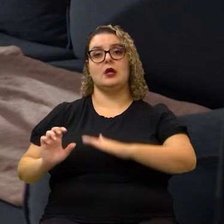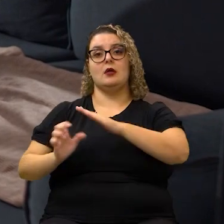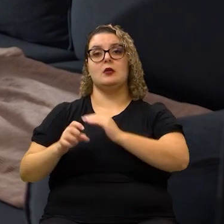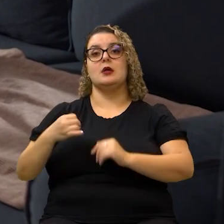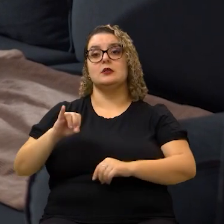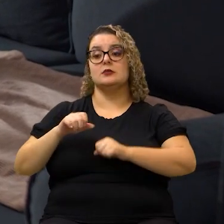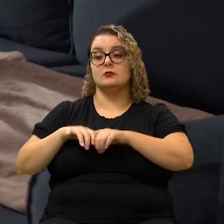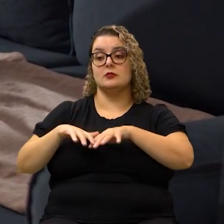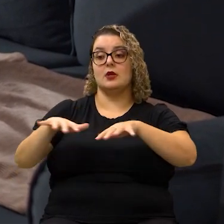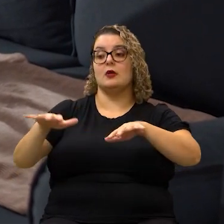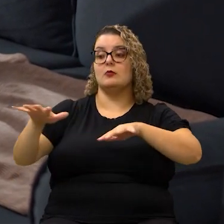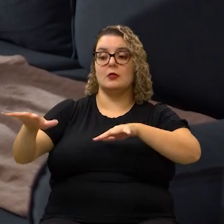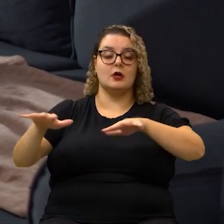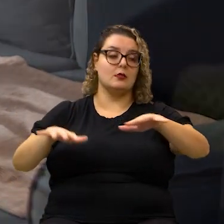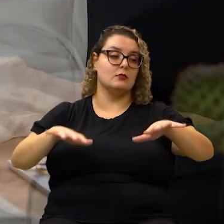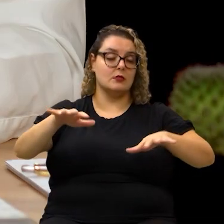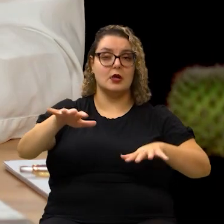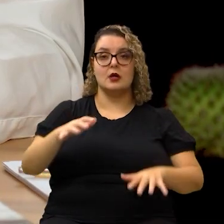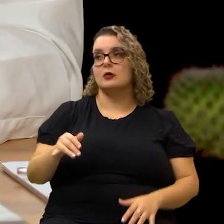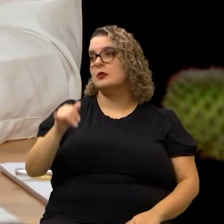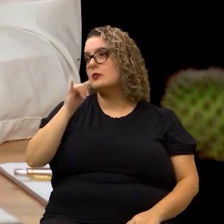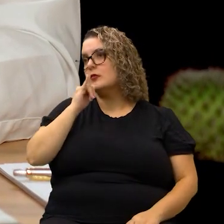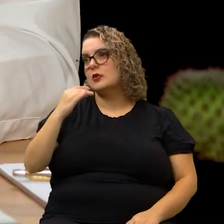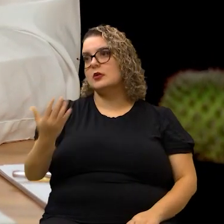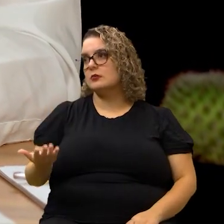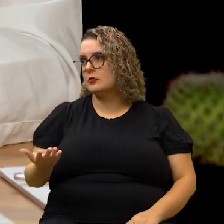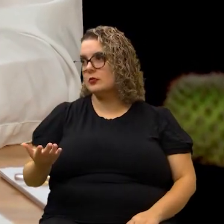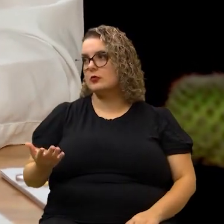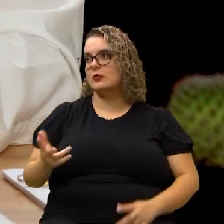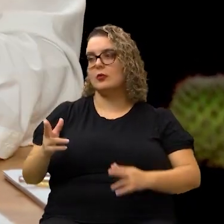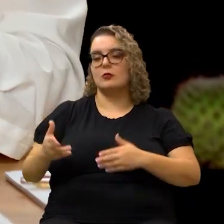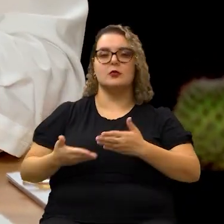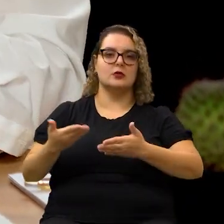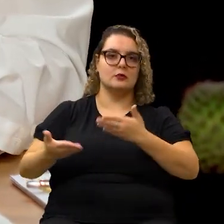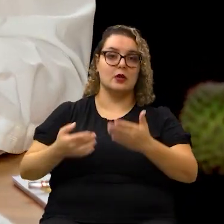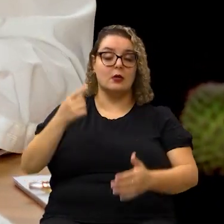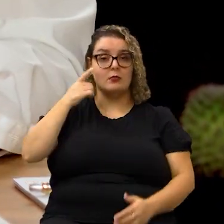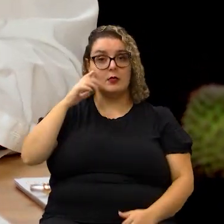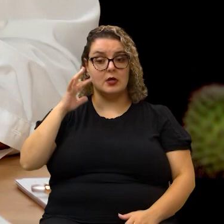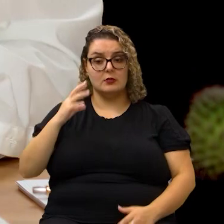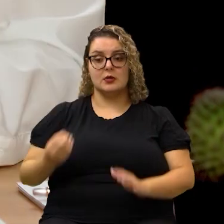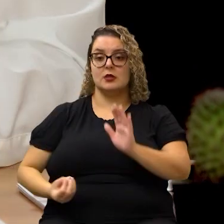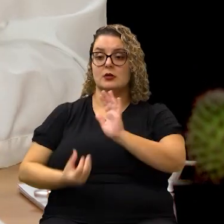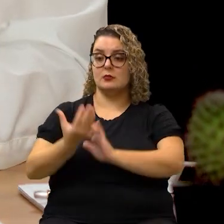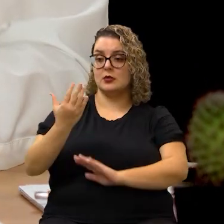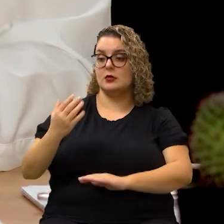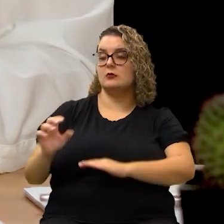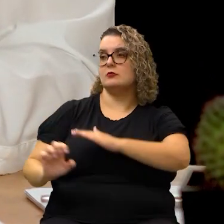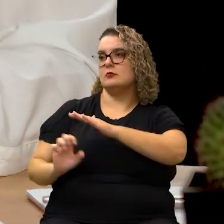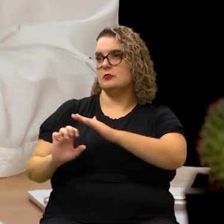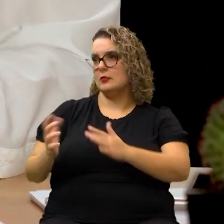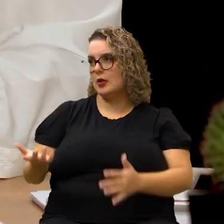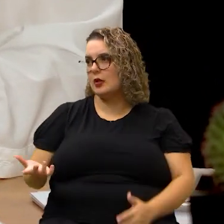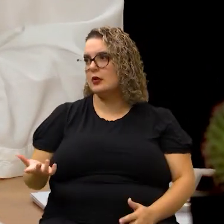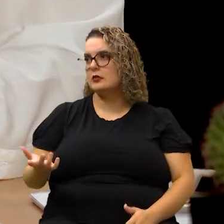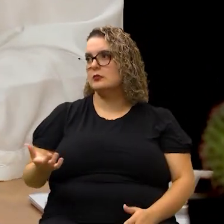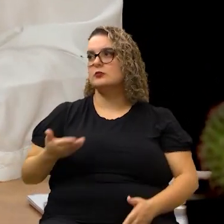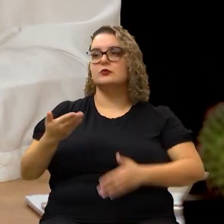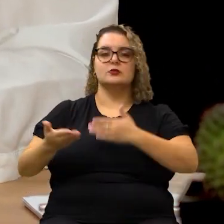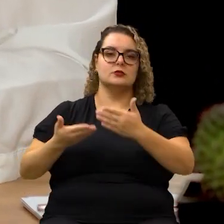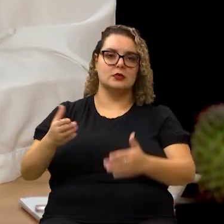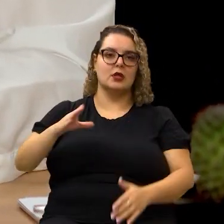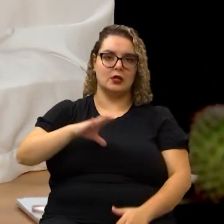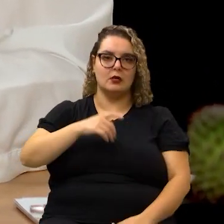vai expandir para regiões diferentes. Então, vou te dar um exemplo aqui com o serviço. Imagina que nós criamos uma empresa aqui, uma microempresa